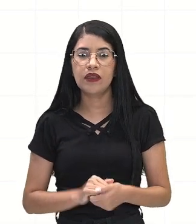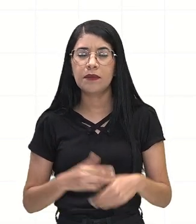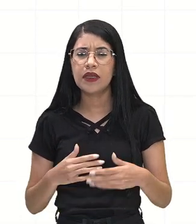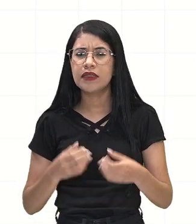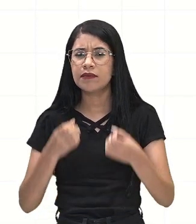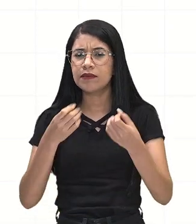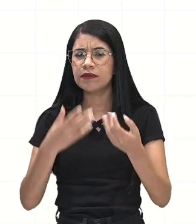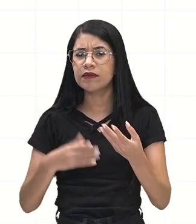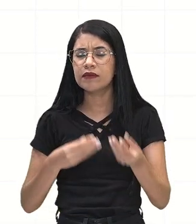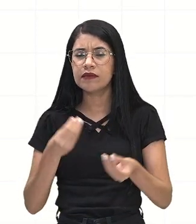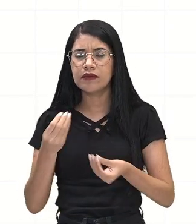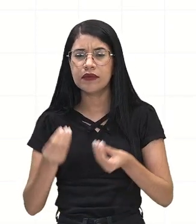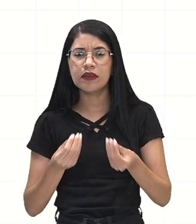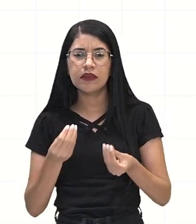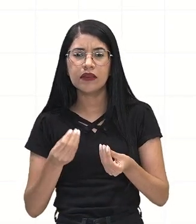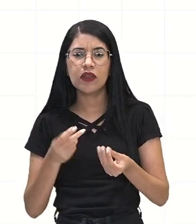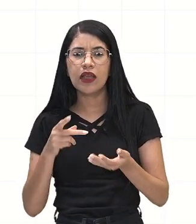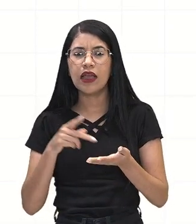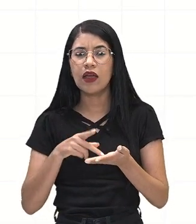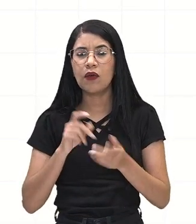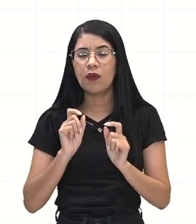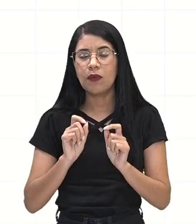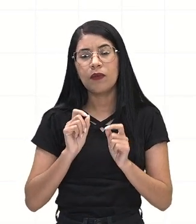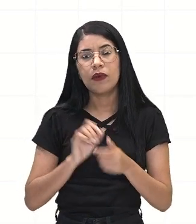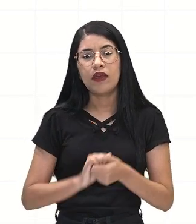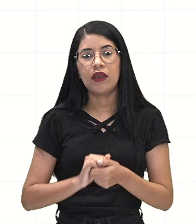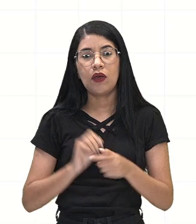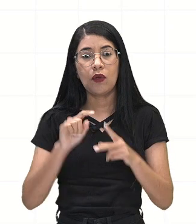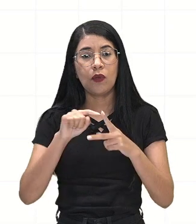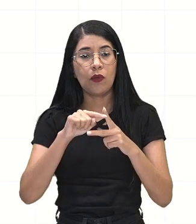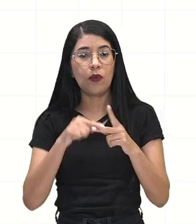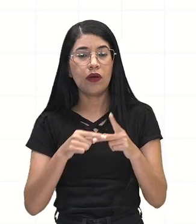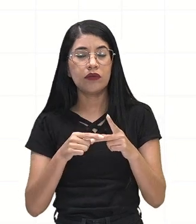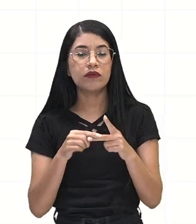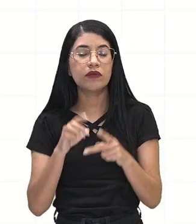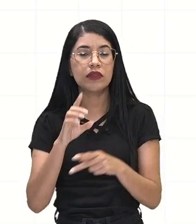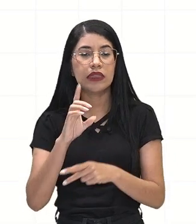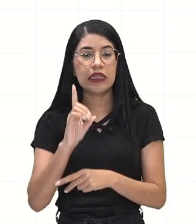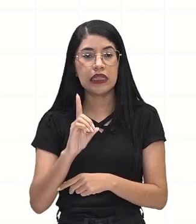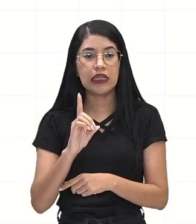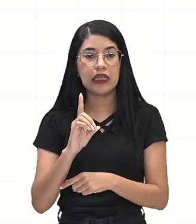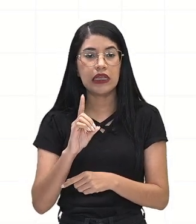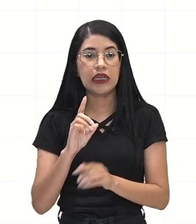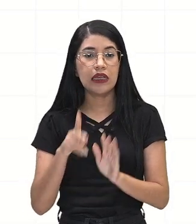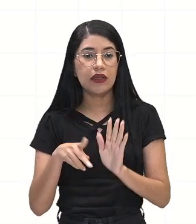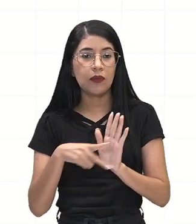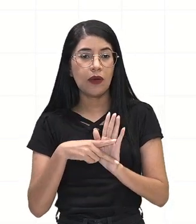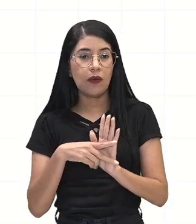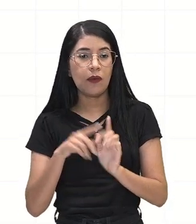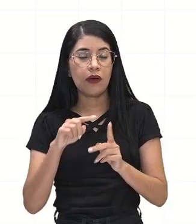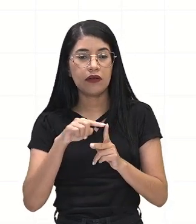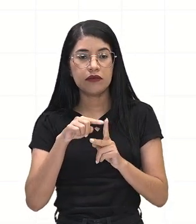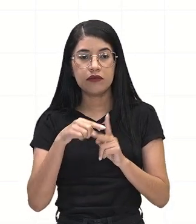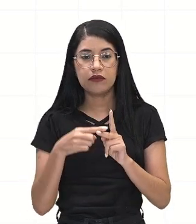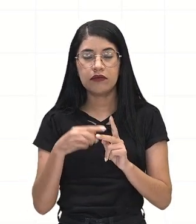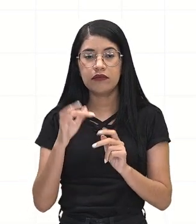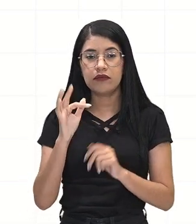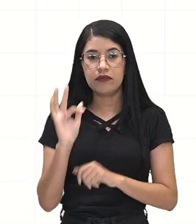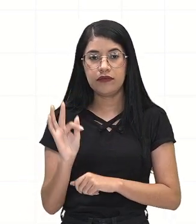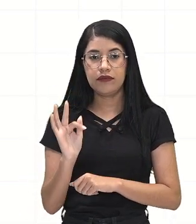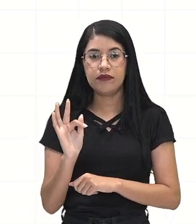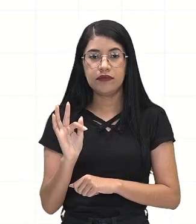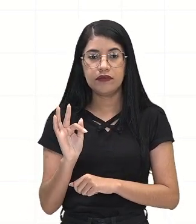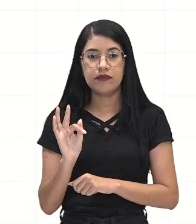sobre isso? Eu posso afirmar que esses ângulos D é igual ao ângulo F,